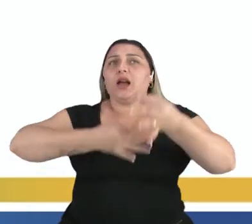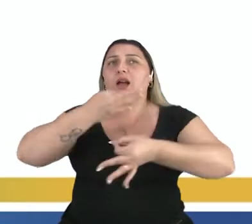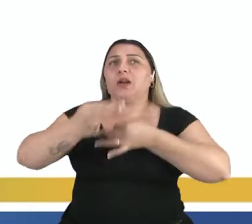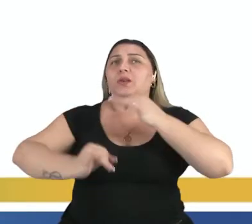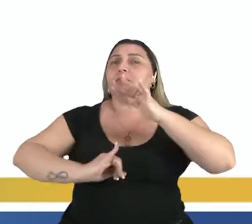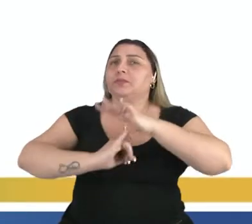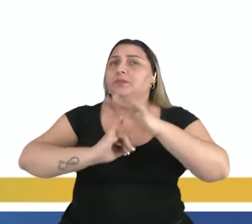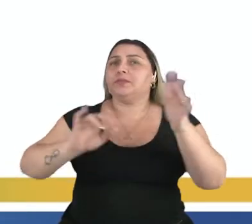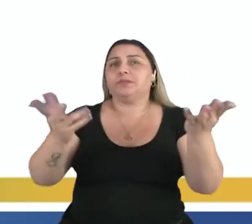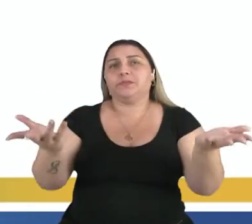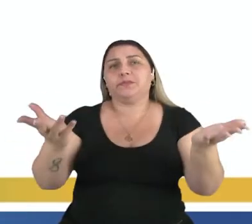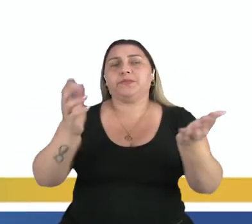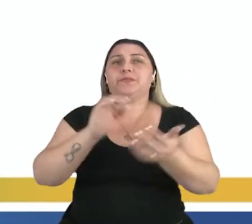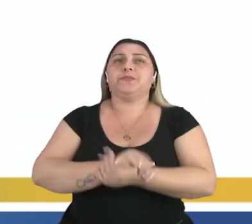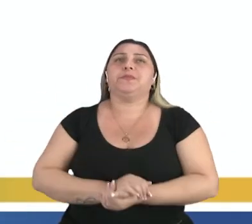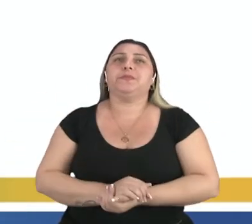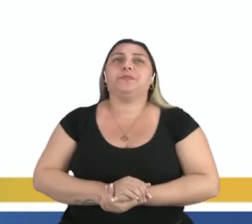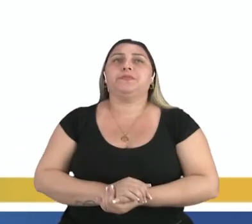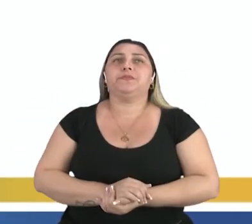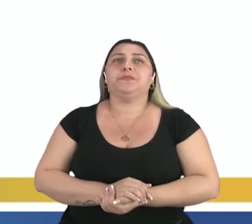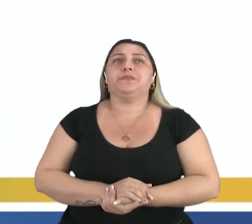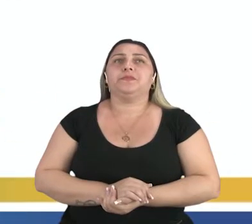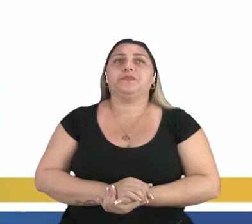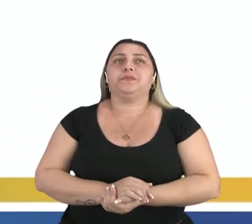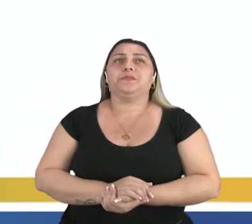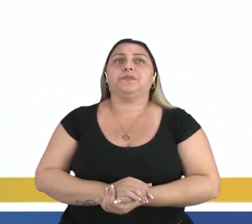argumentos da instituição.